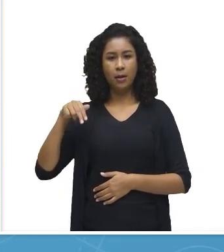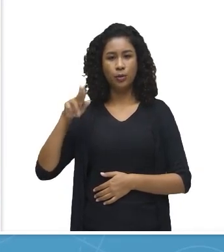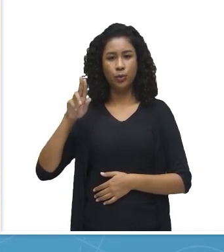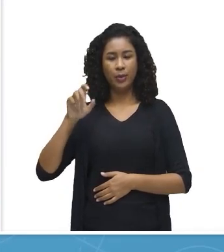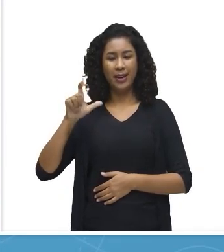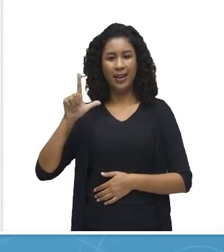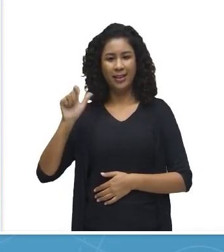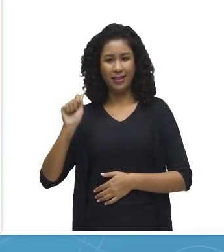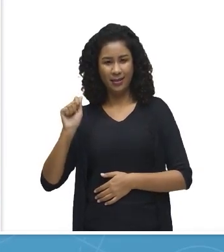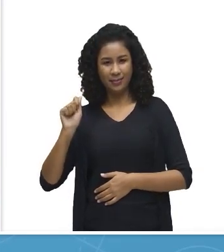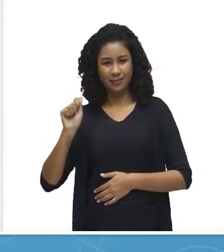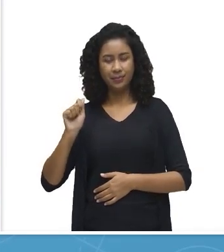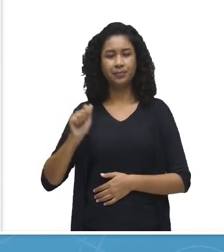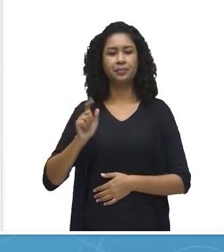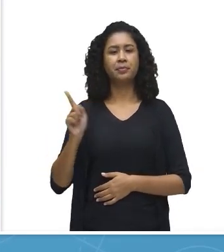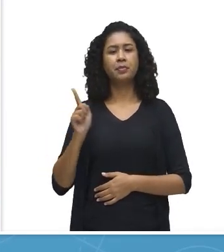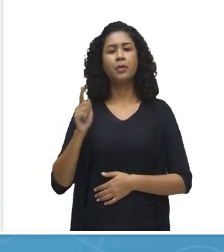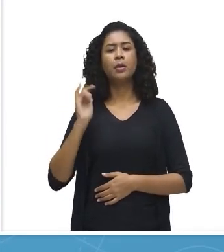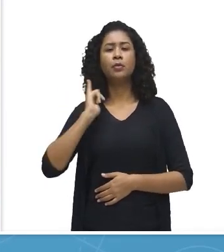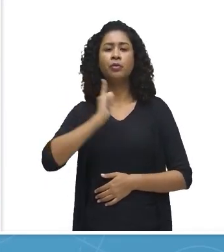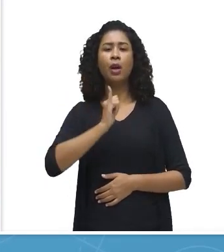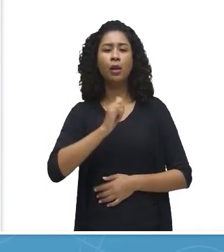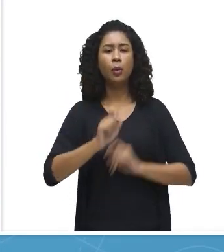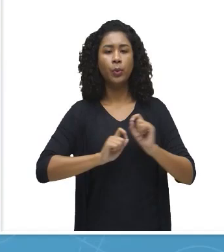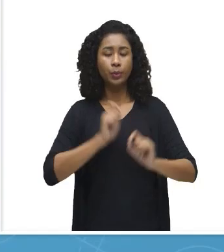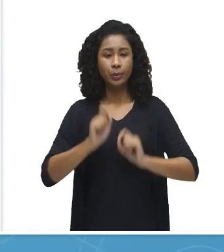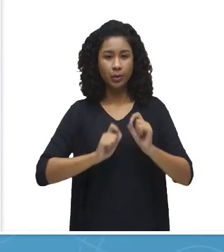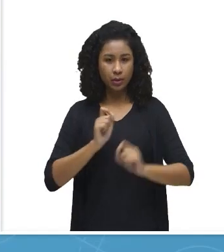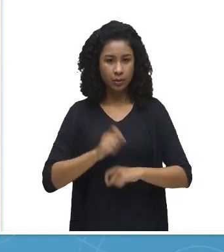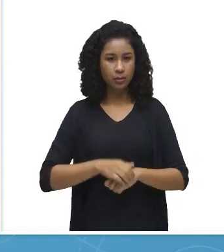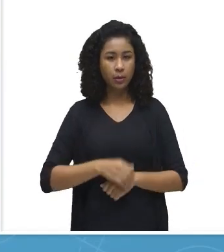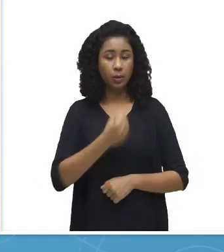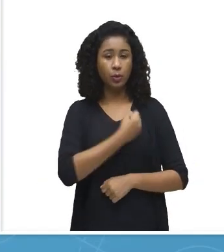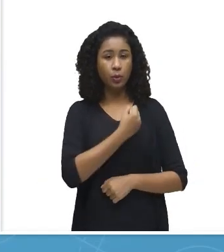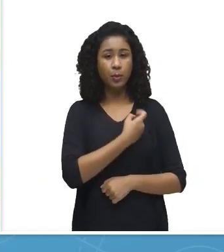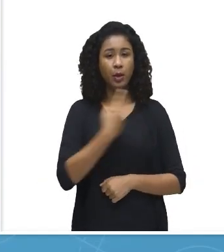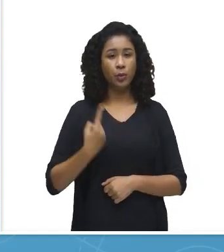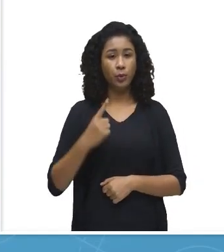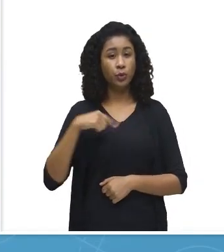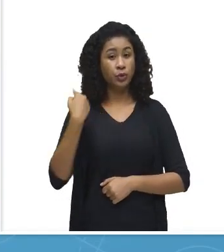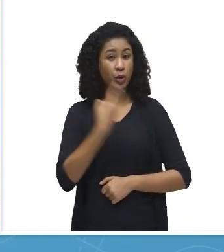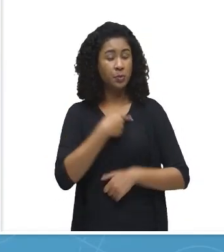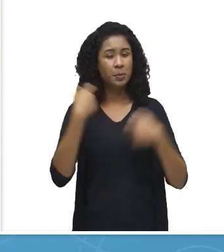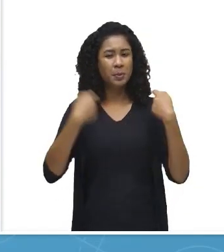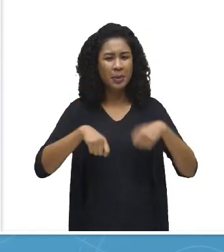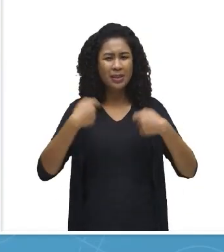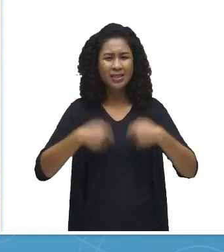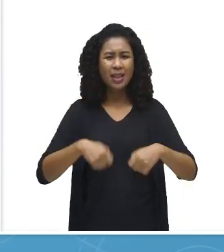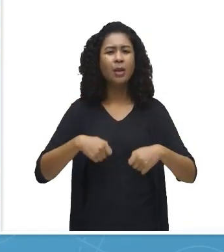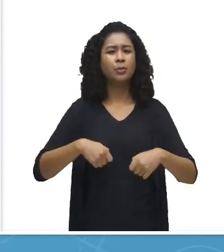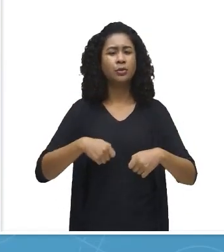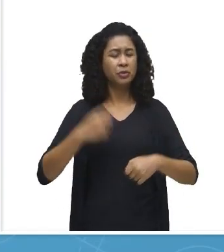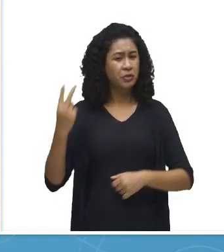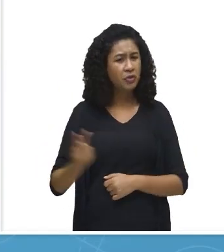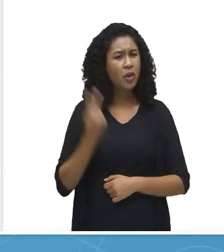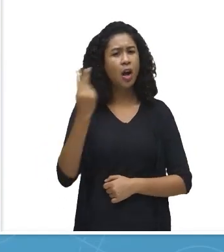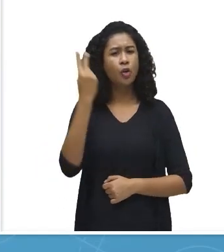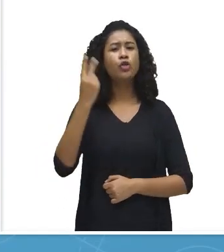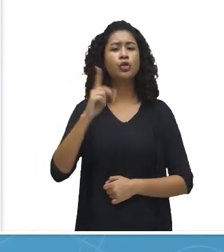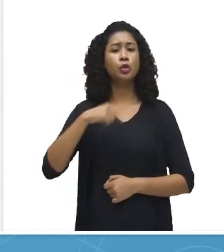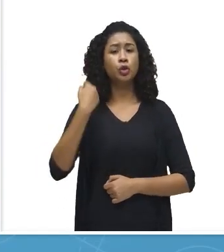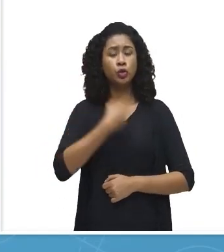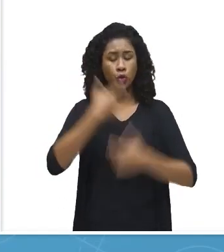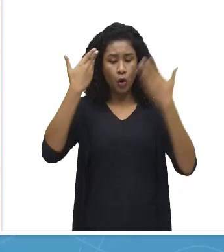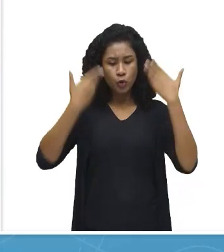Casey Emanuele, ela coloca assim, na questão número 1, deveríamos dar mais valor pelo que a gente é e não pela